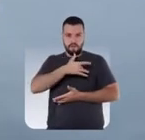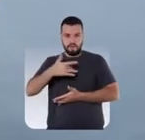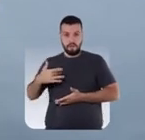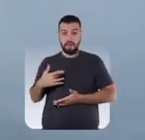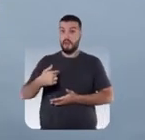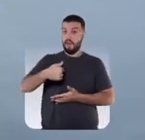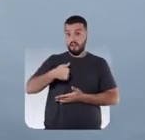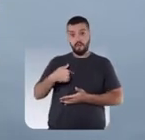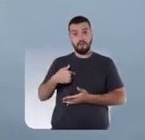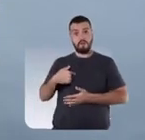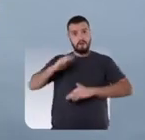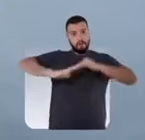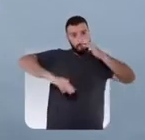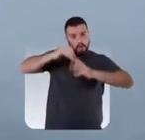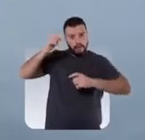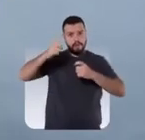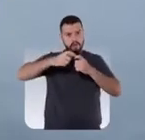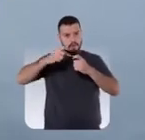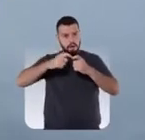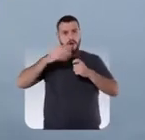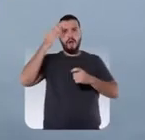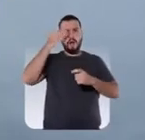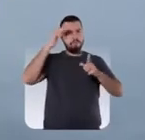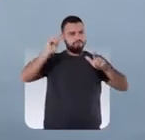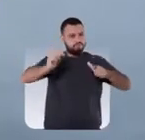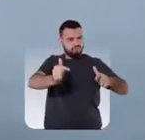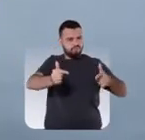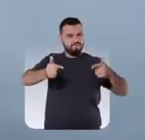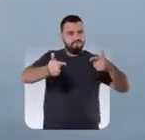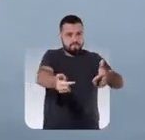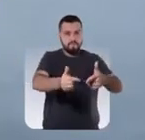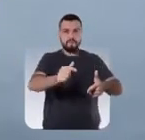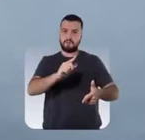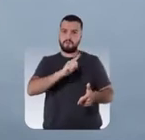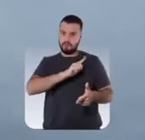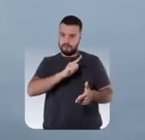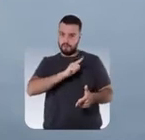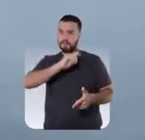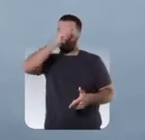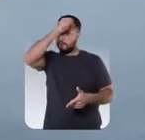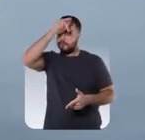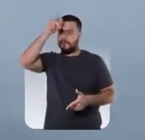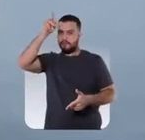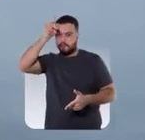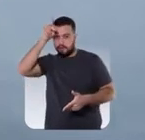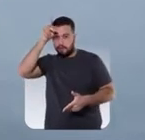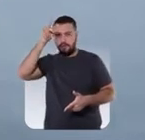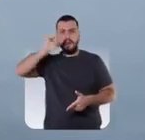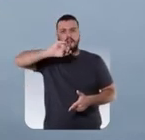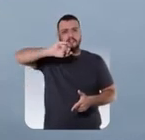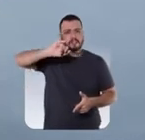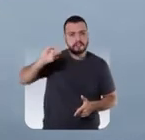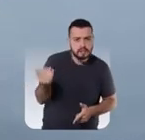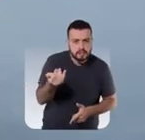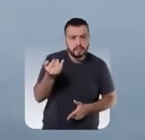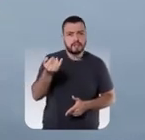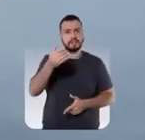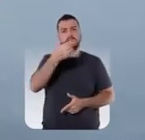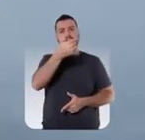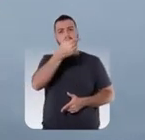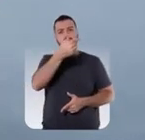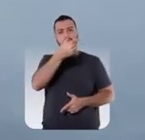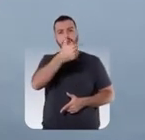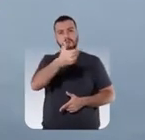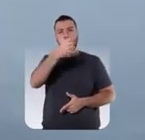Eu, como médico, sabia dos desafios que teria pela frente, porque quando assumimos a prefeitura em janeiro de